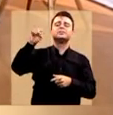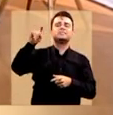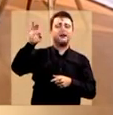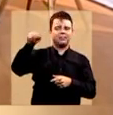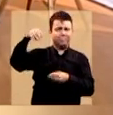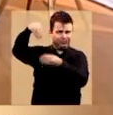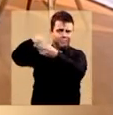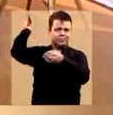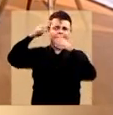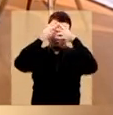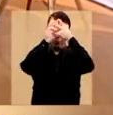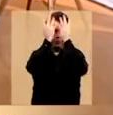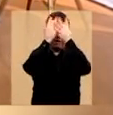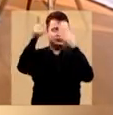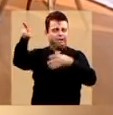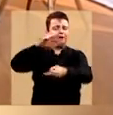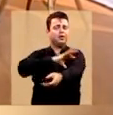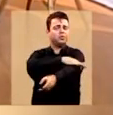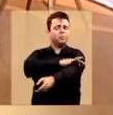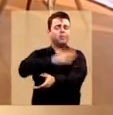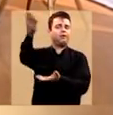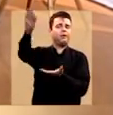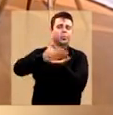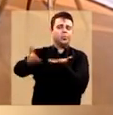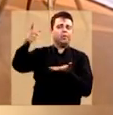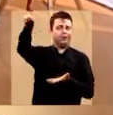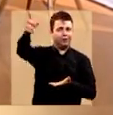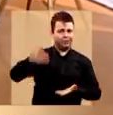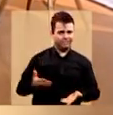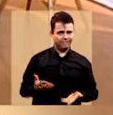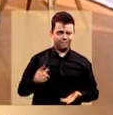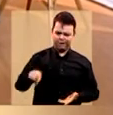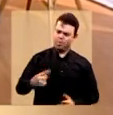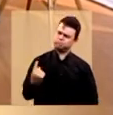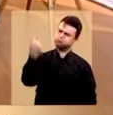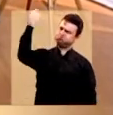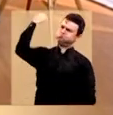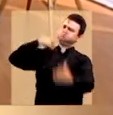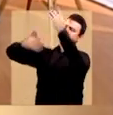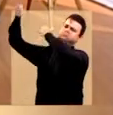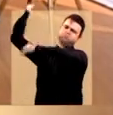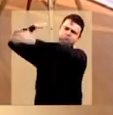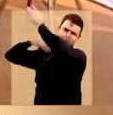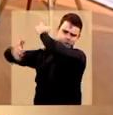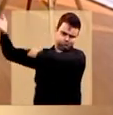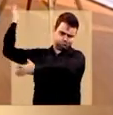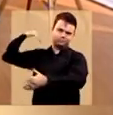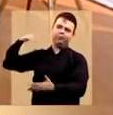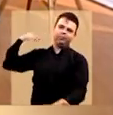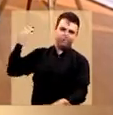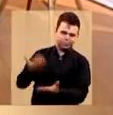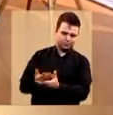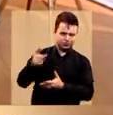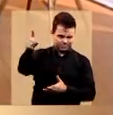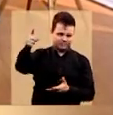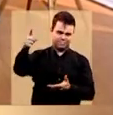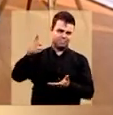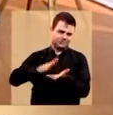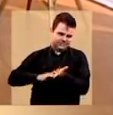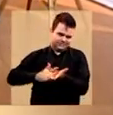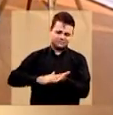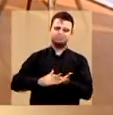orixá. Pronto. Né? Esse que a gente conhece, né? Esse samba que a gente conhece, porque é muito antes, no Recôncavo, já estava lá e continua vivo até hoje,